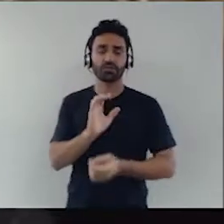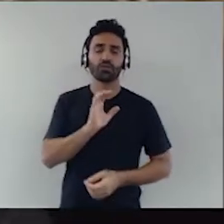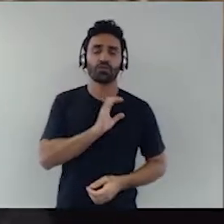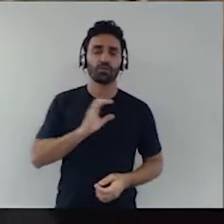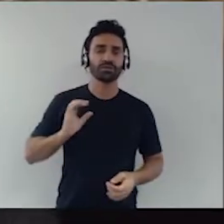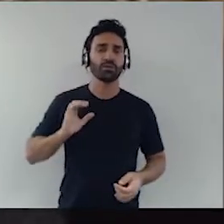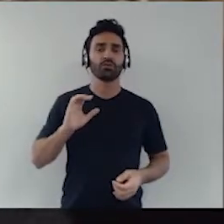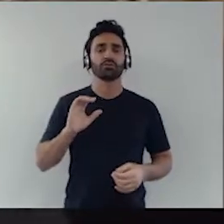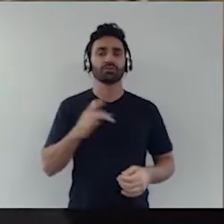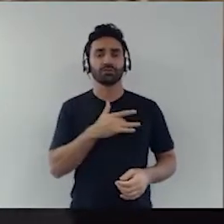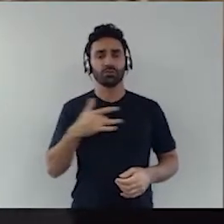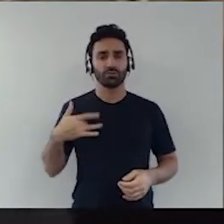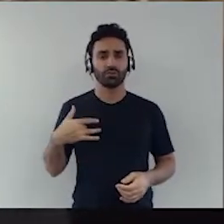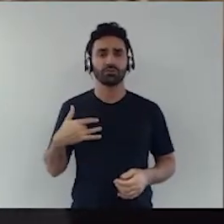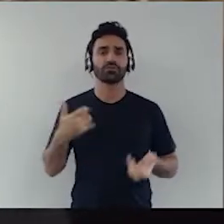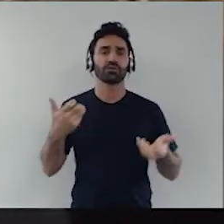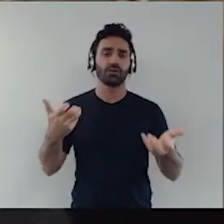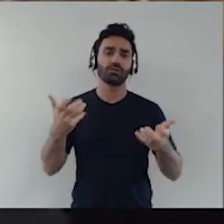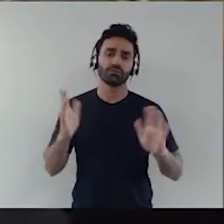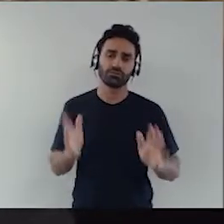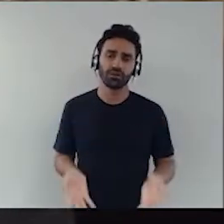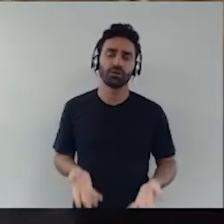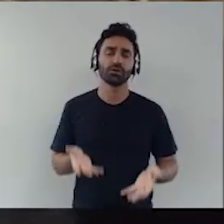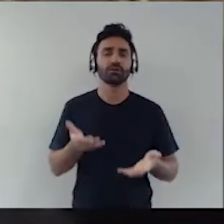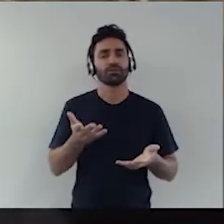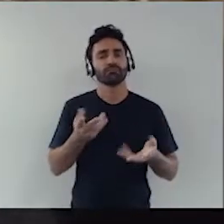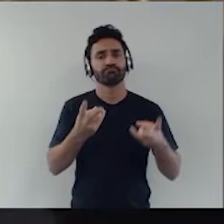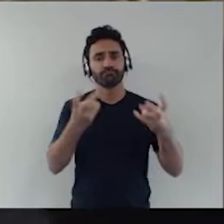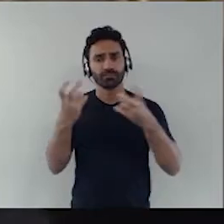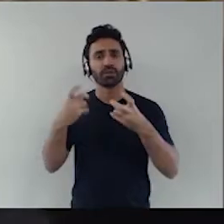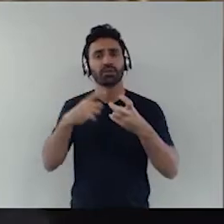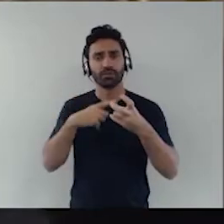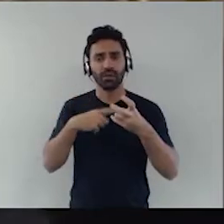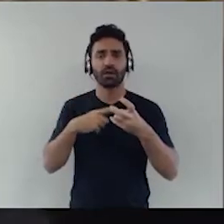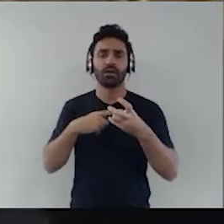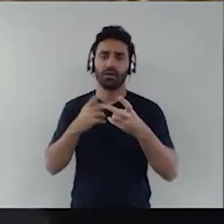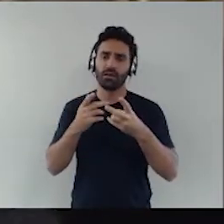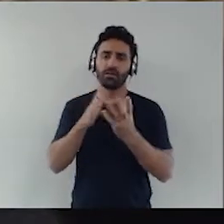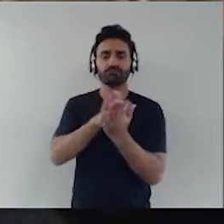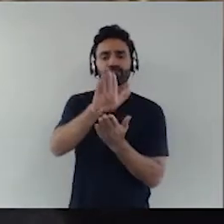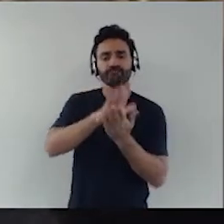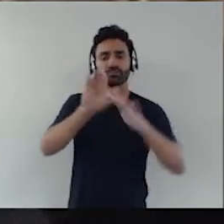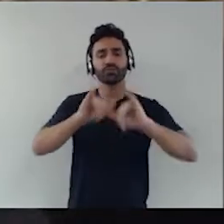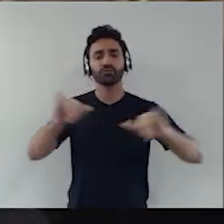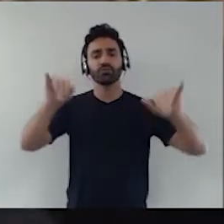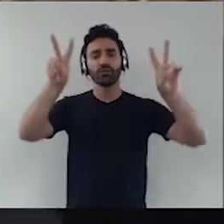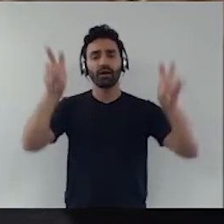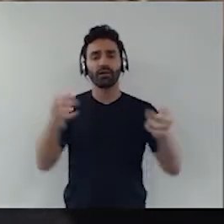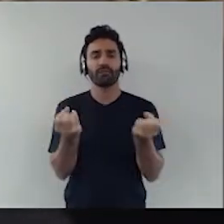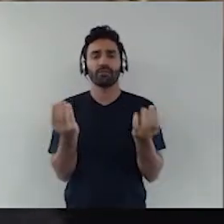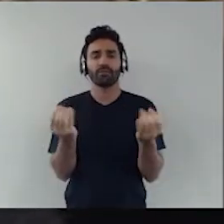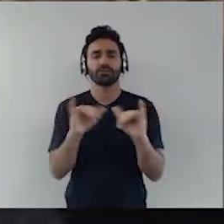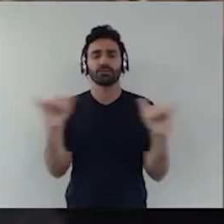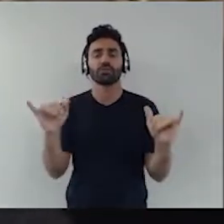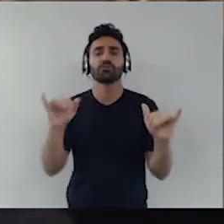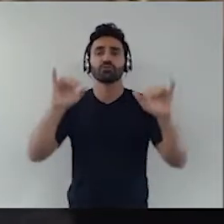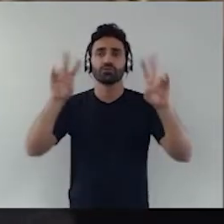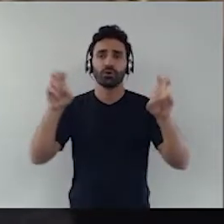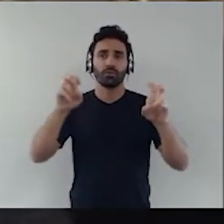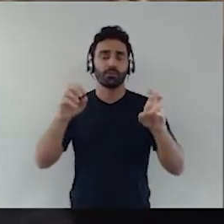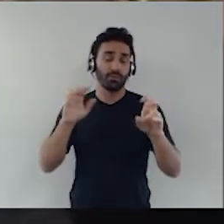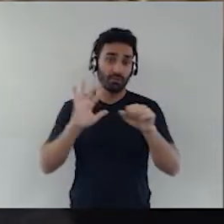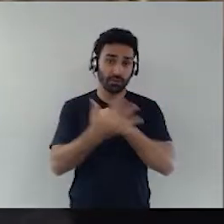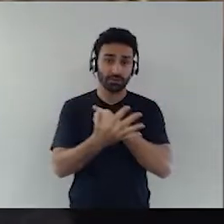CNMP, eu tomei o conhecimento que ele vem elaborando um boletim de acompanhamento da pandemia do Covid-19. Na avaliação da doutora, qual o